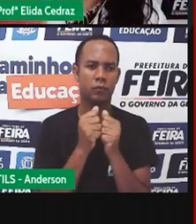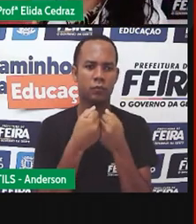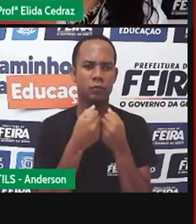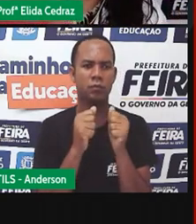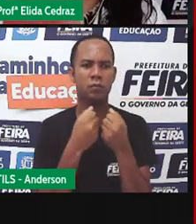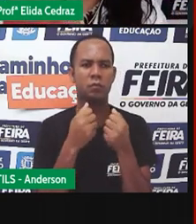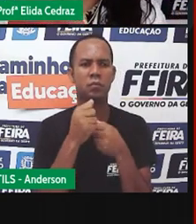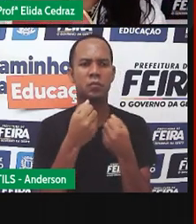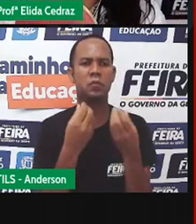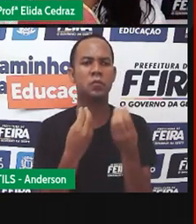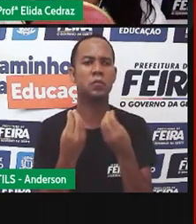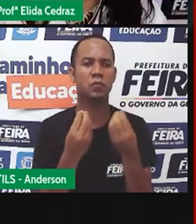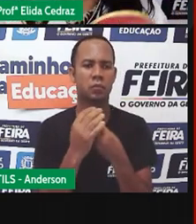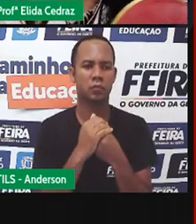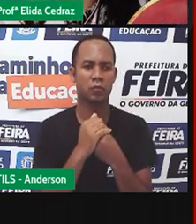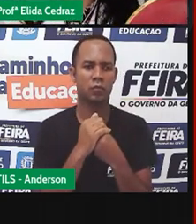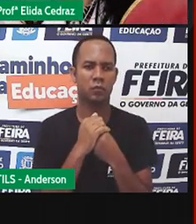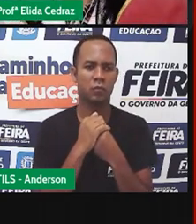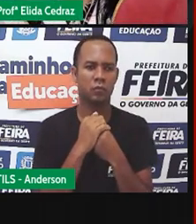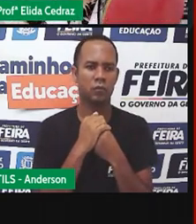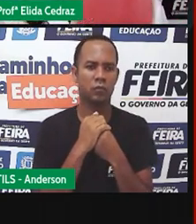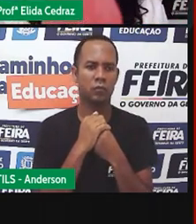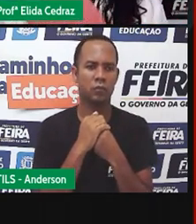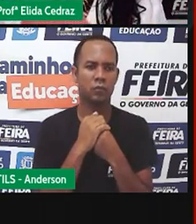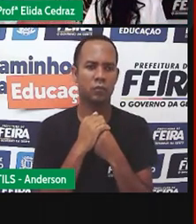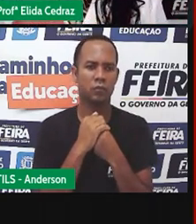ou ela é resistente?